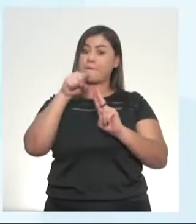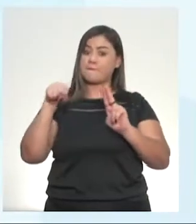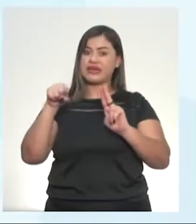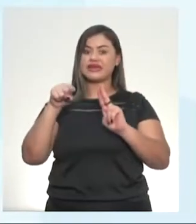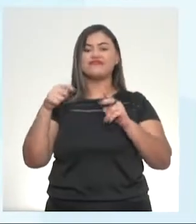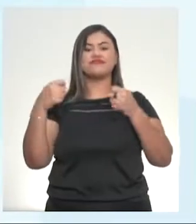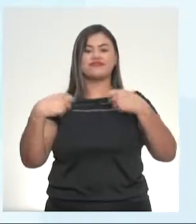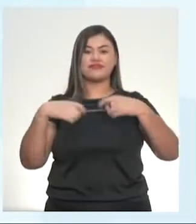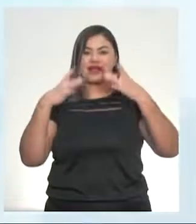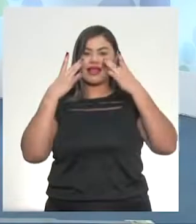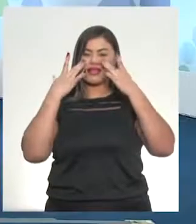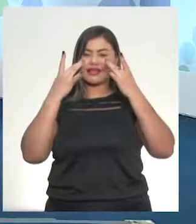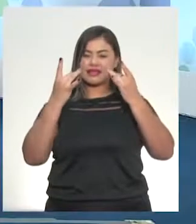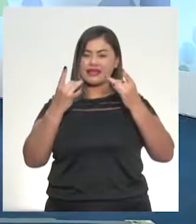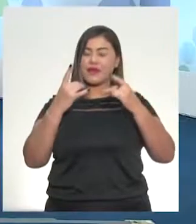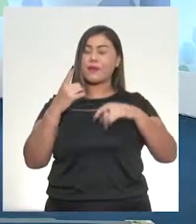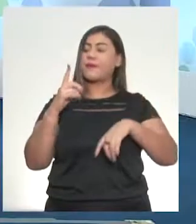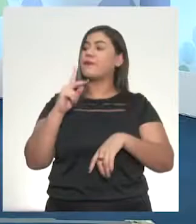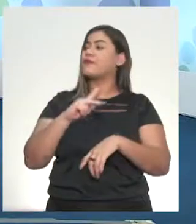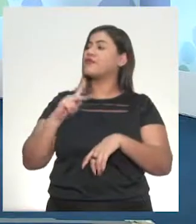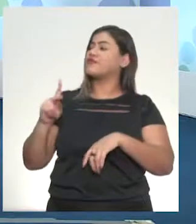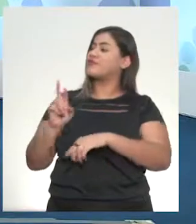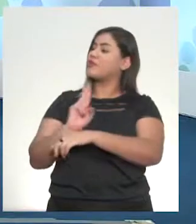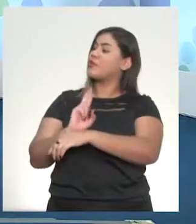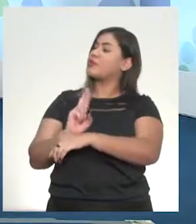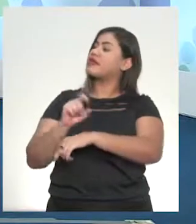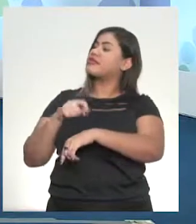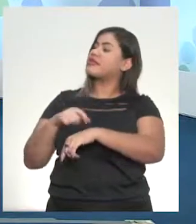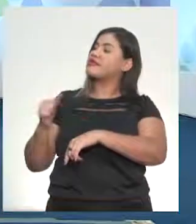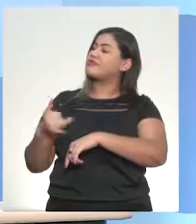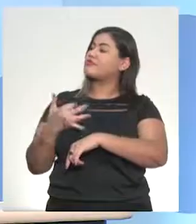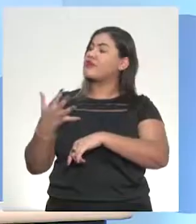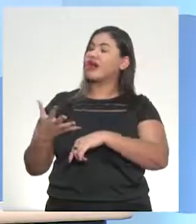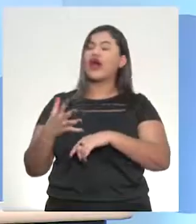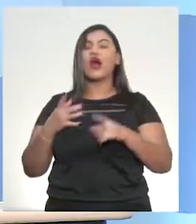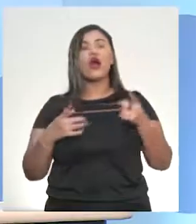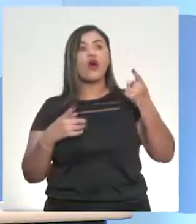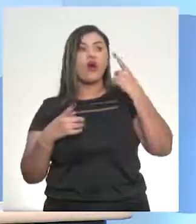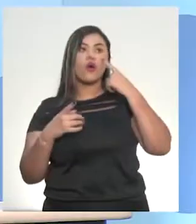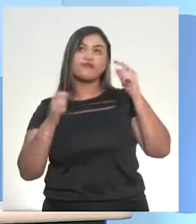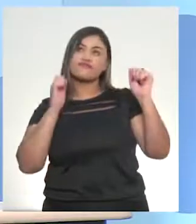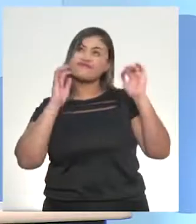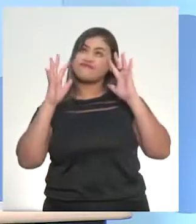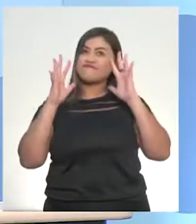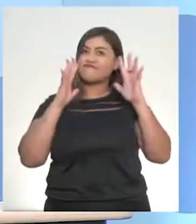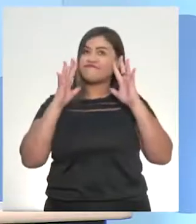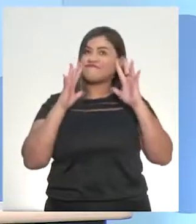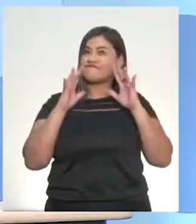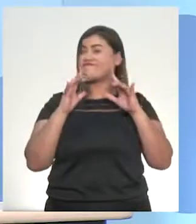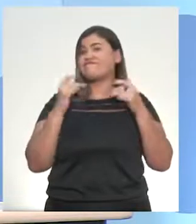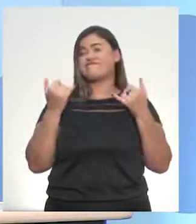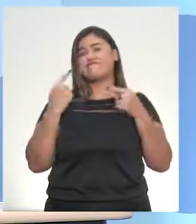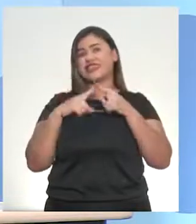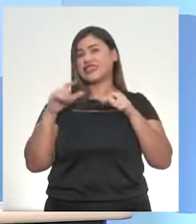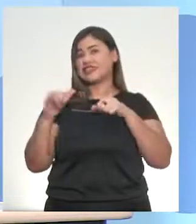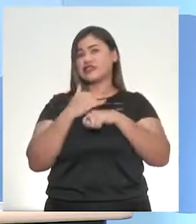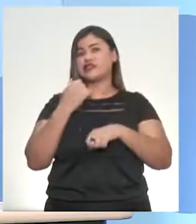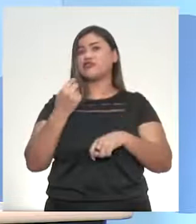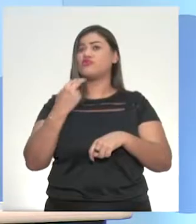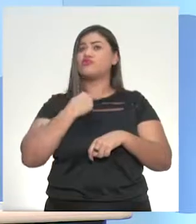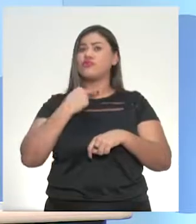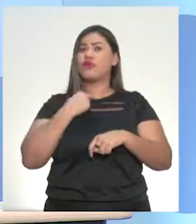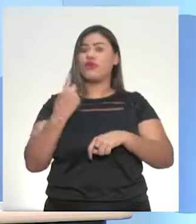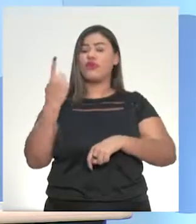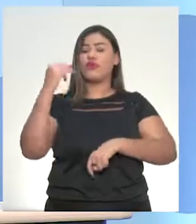hein? Professora Roberta, quanto tempo para essa atividade? Olha, professora Inês, eles vão ter que pensar um pouquinho para não cair na pegadinha. Então, 1 minuto e meio